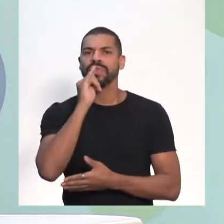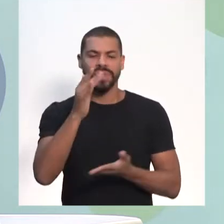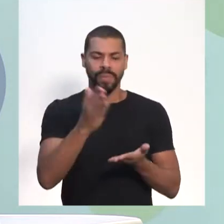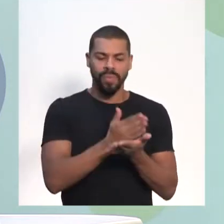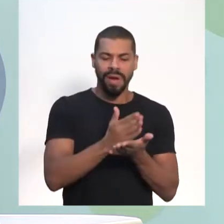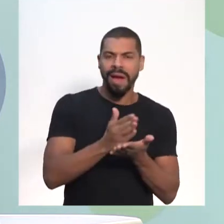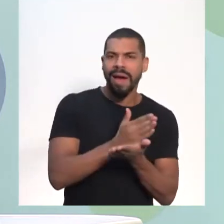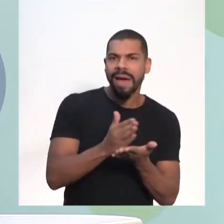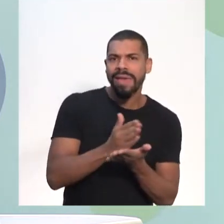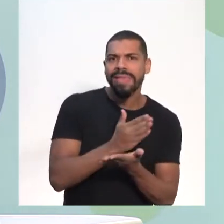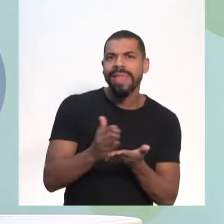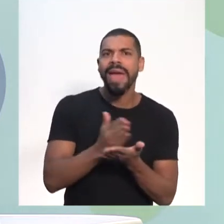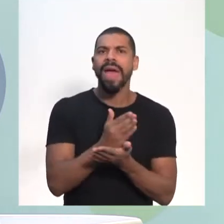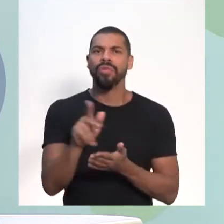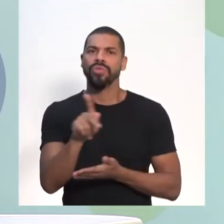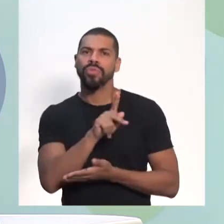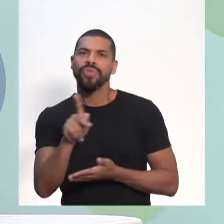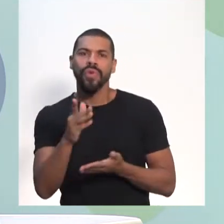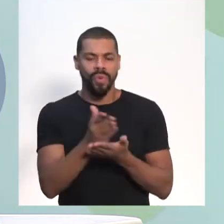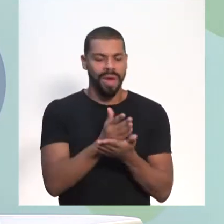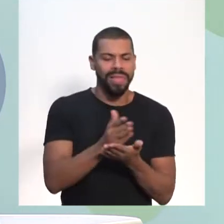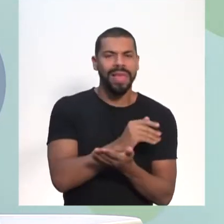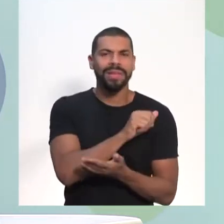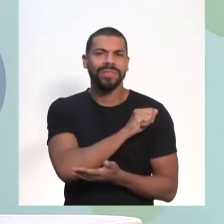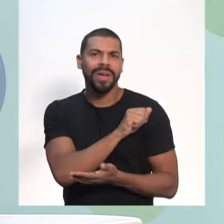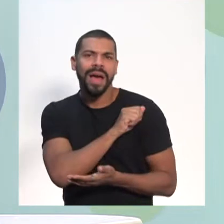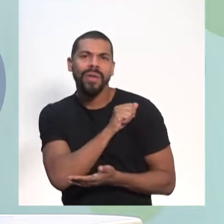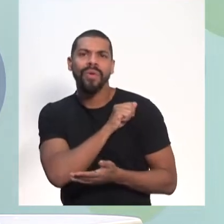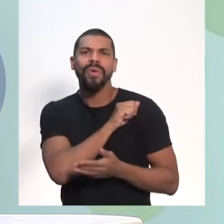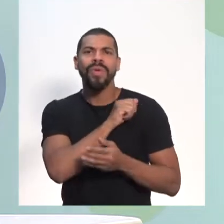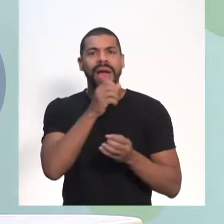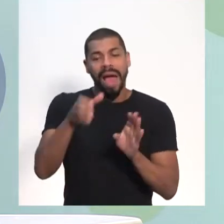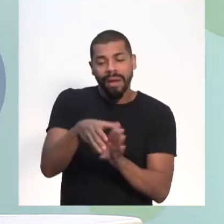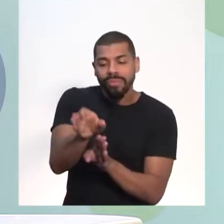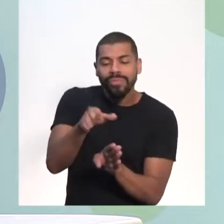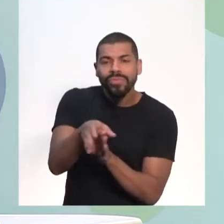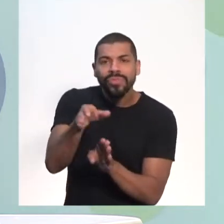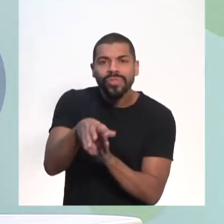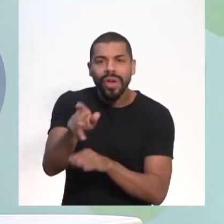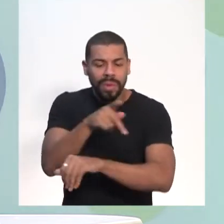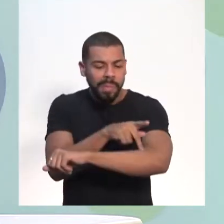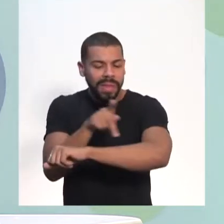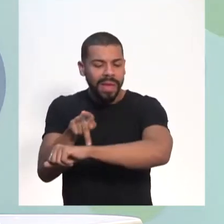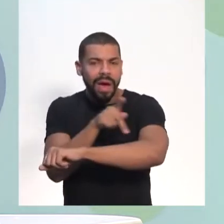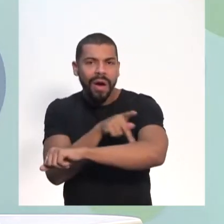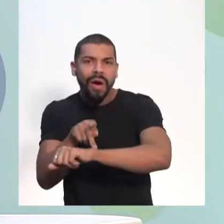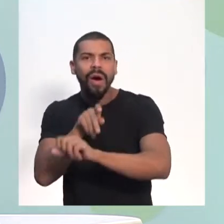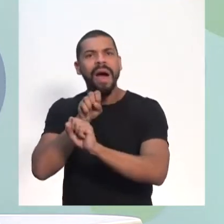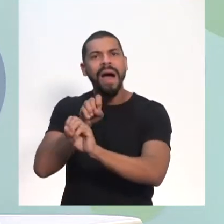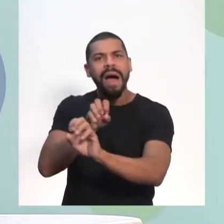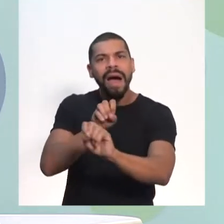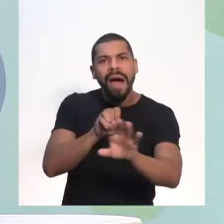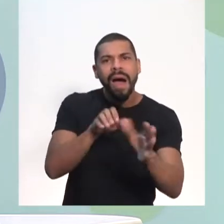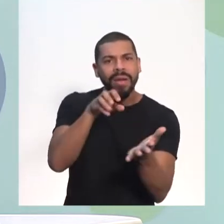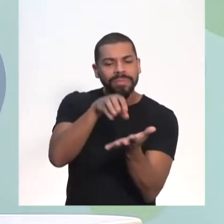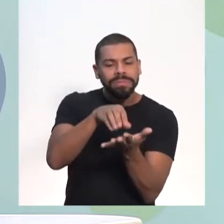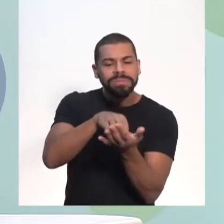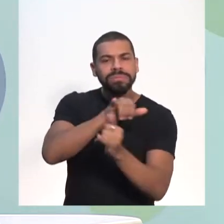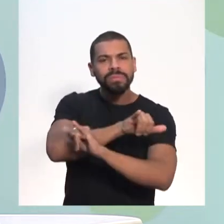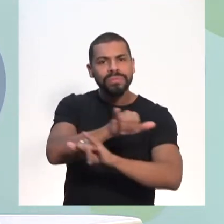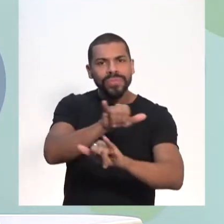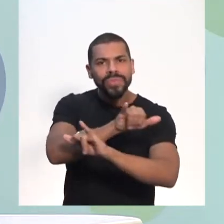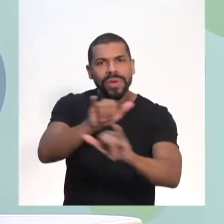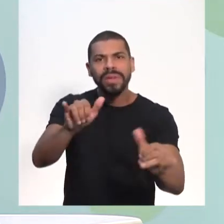né, os cadernos de professor, caderno de aluno, as orientações pedagógicas, as aulas que estão sendo desenvolvidas e ministradas no centro de